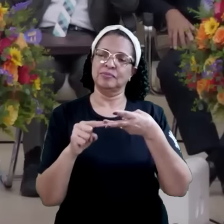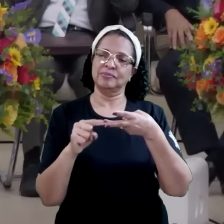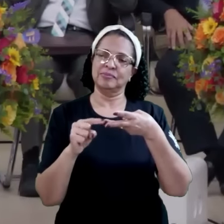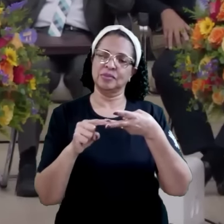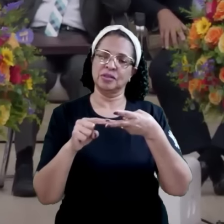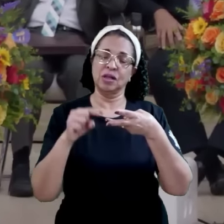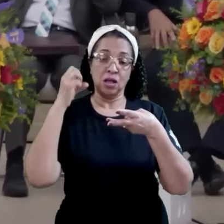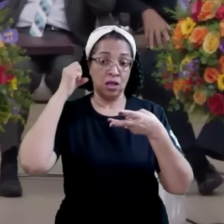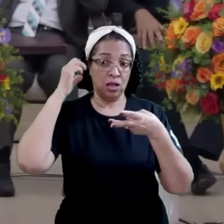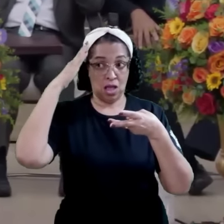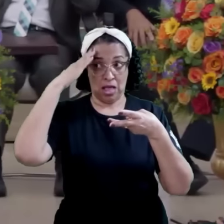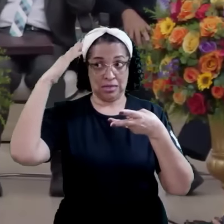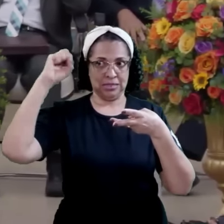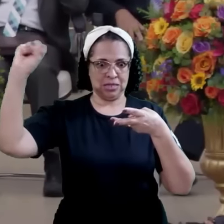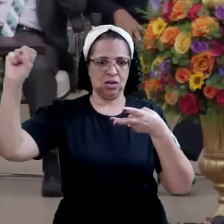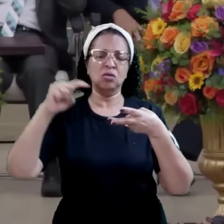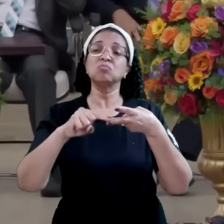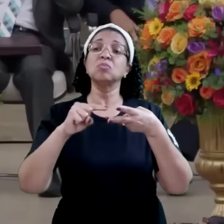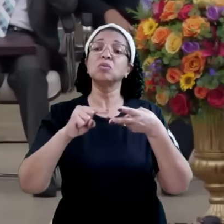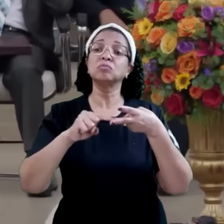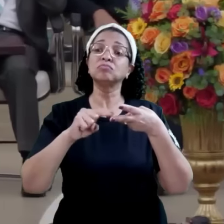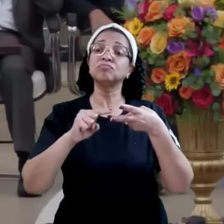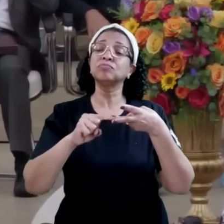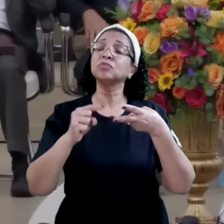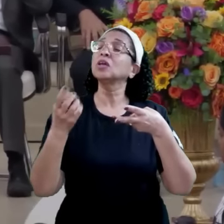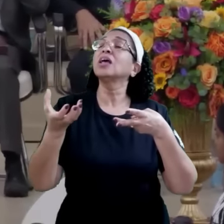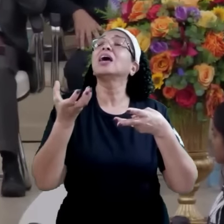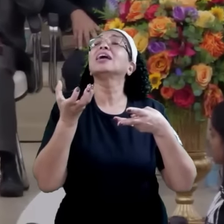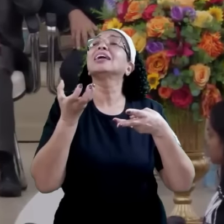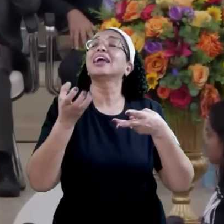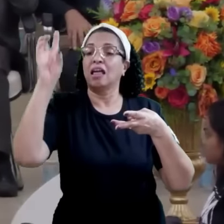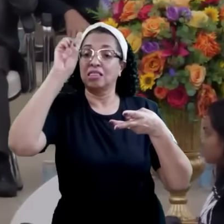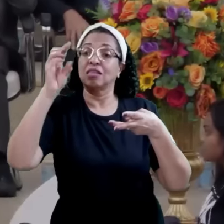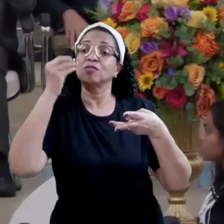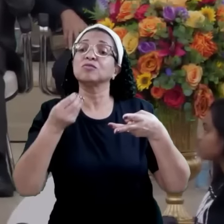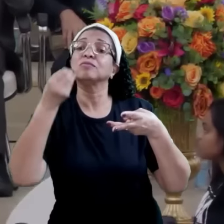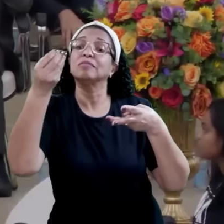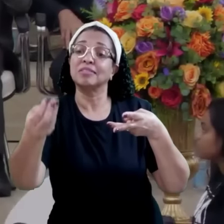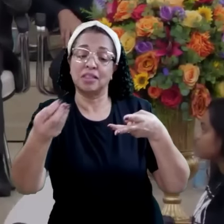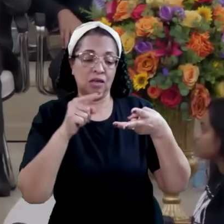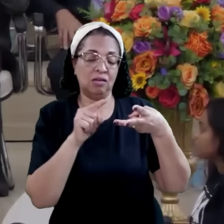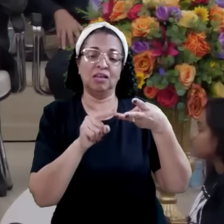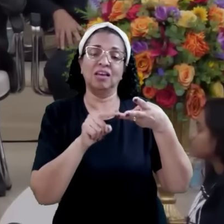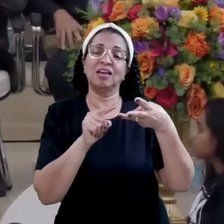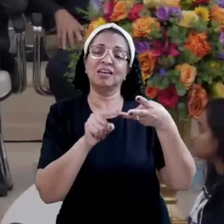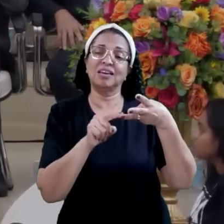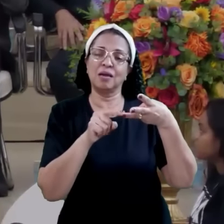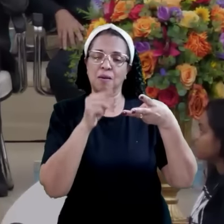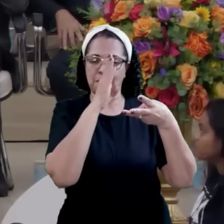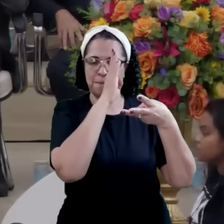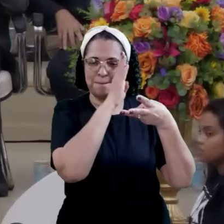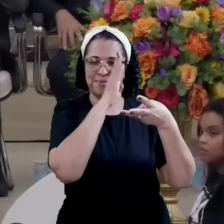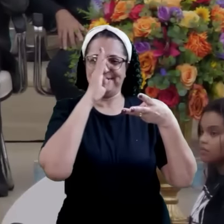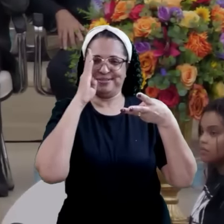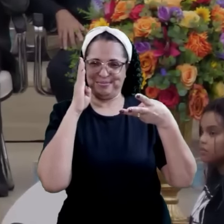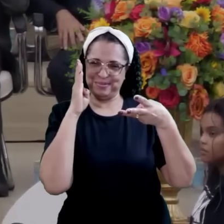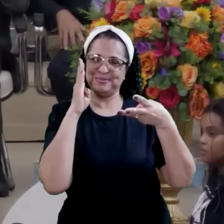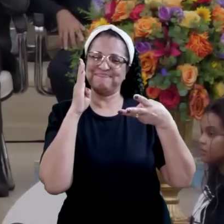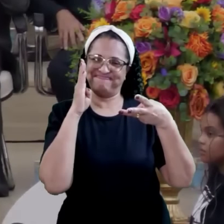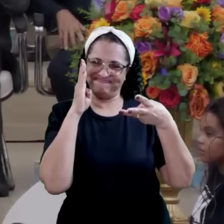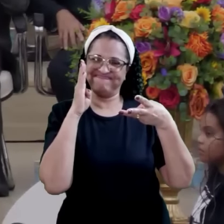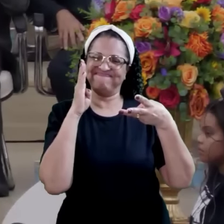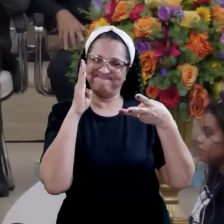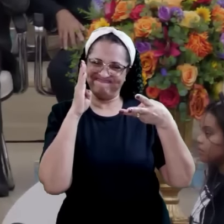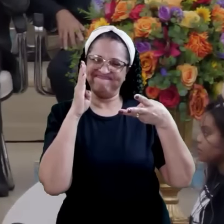Salomão disse o que que tu queres peça que eu vou te dar e Baru Que privilégio